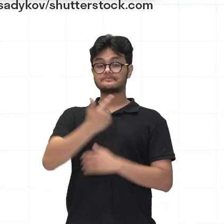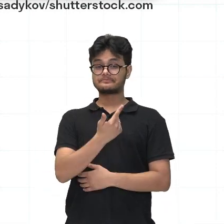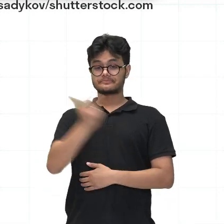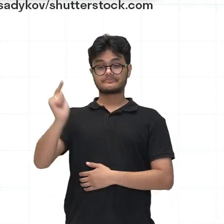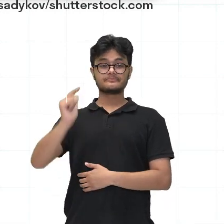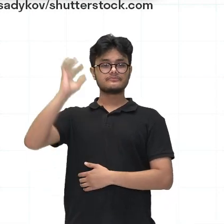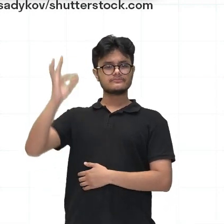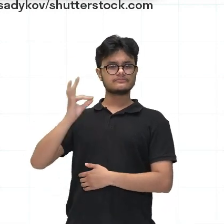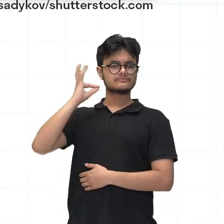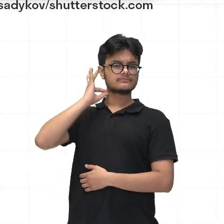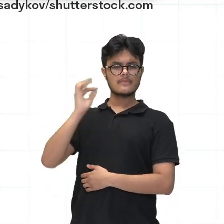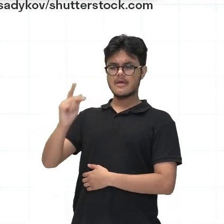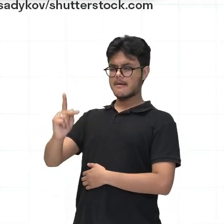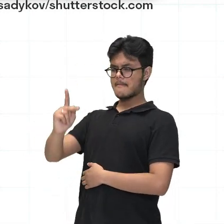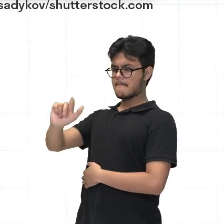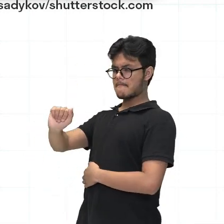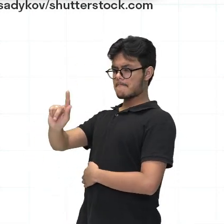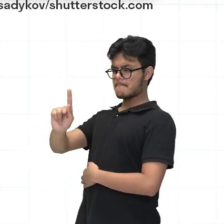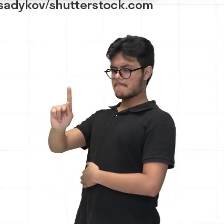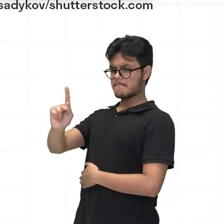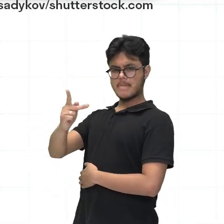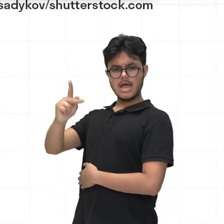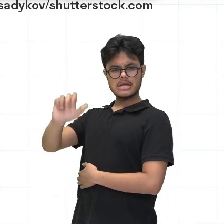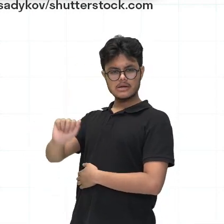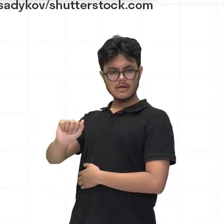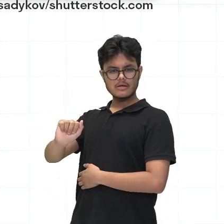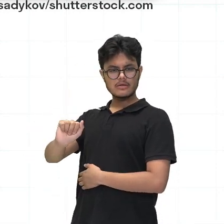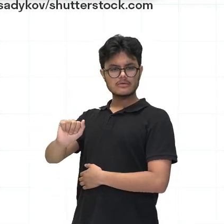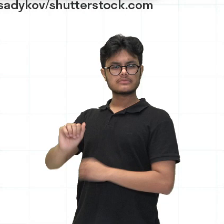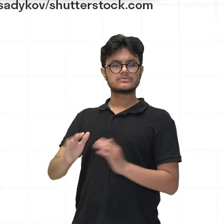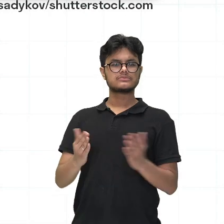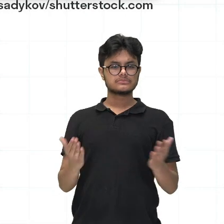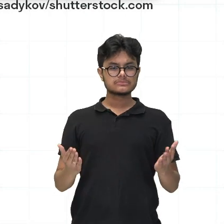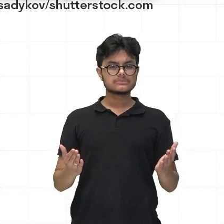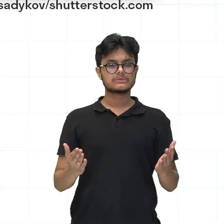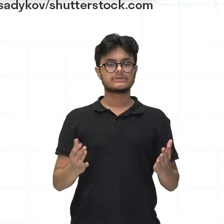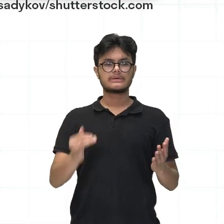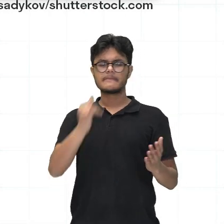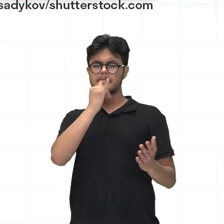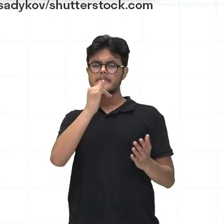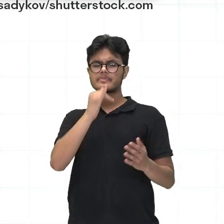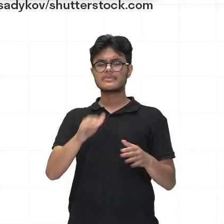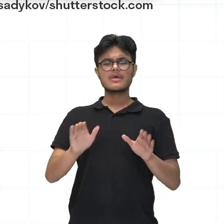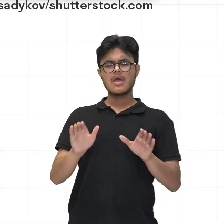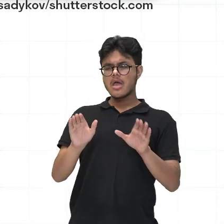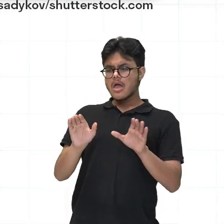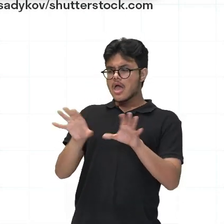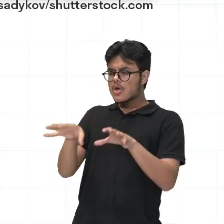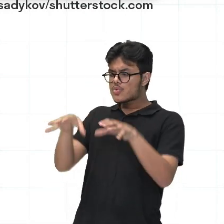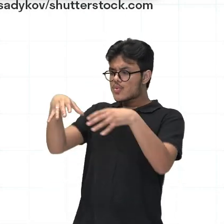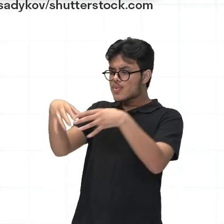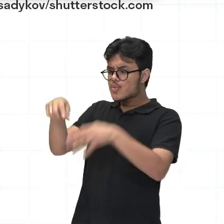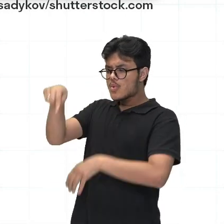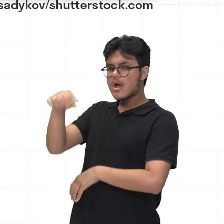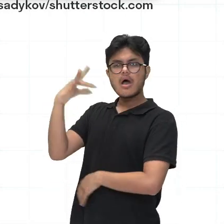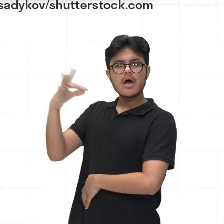palha, ou berigui, que é um tipo de flebotomíneos, que eles são transmissores aí